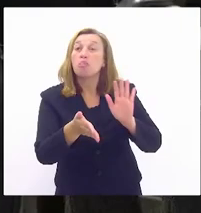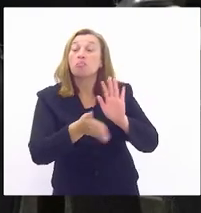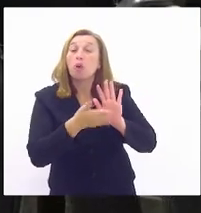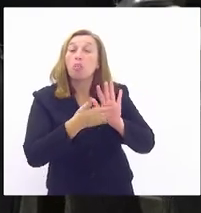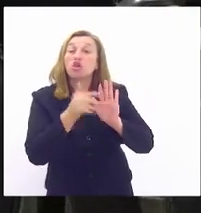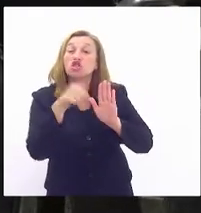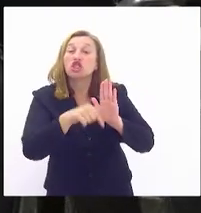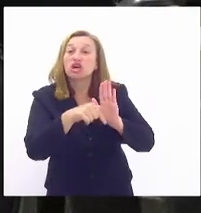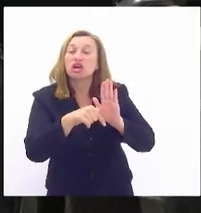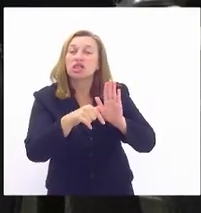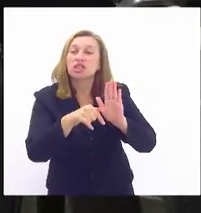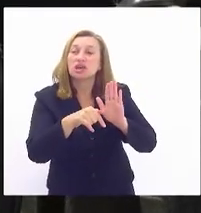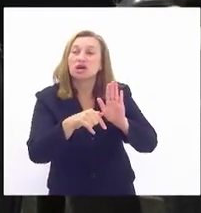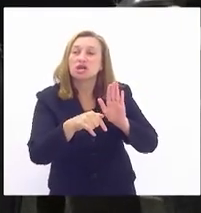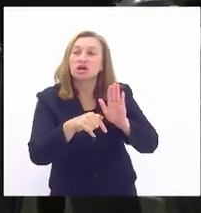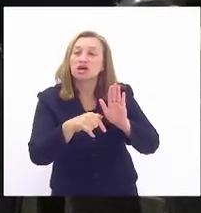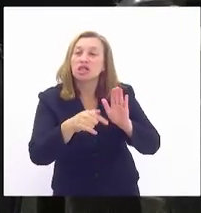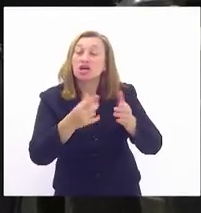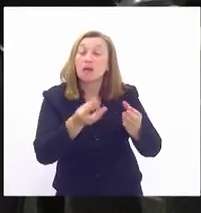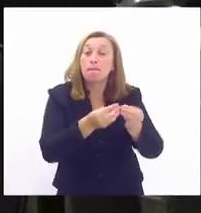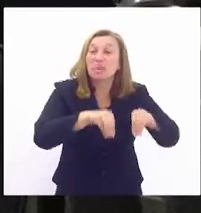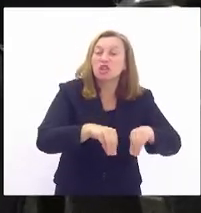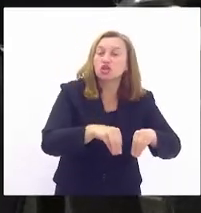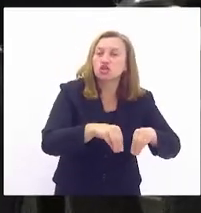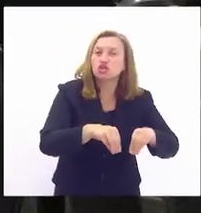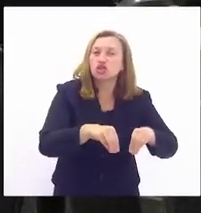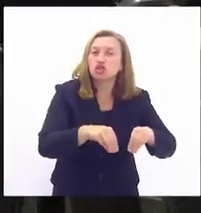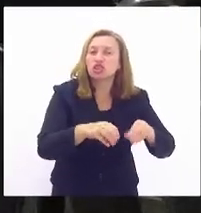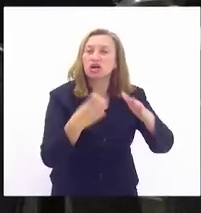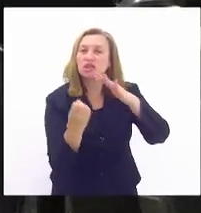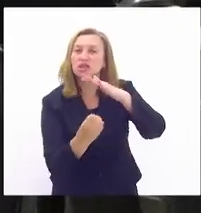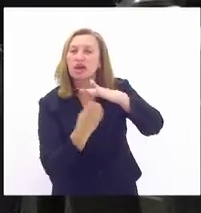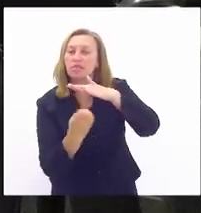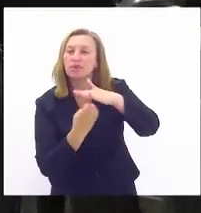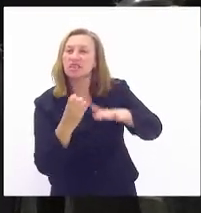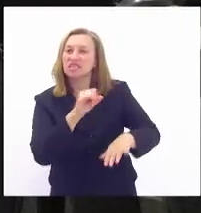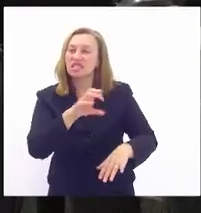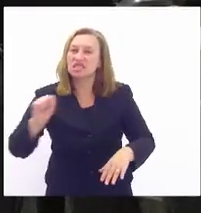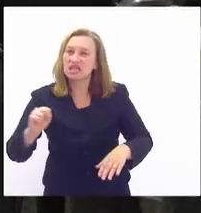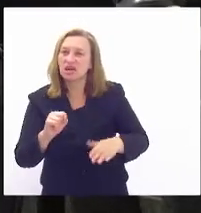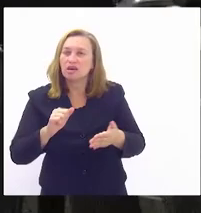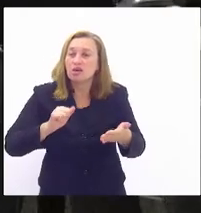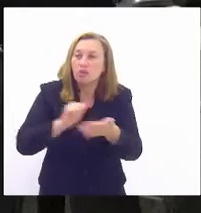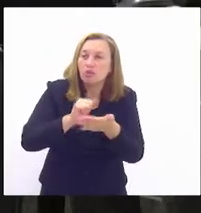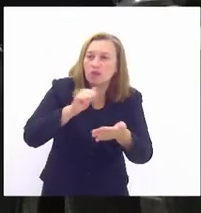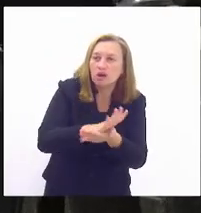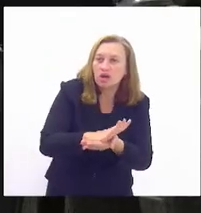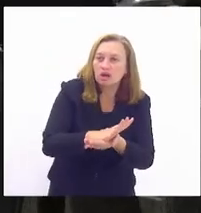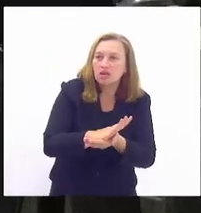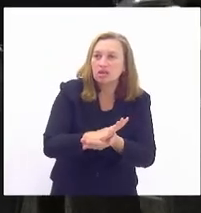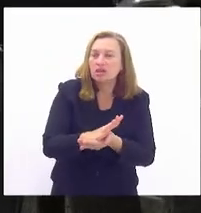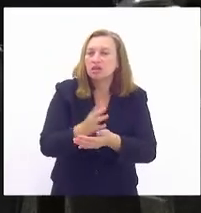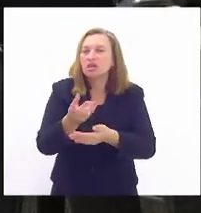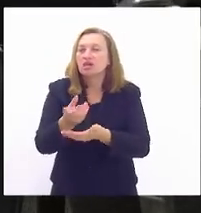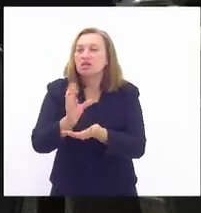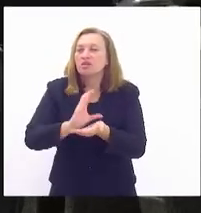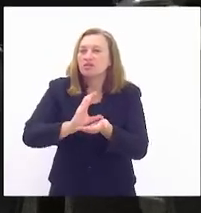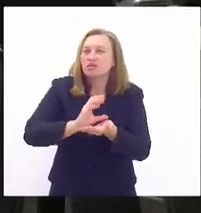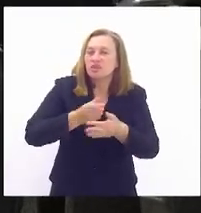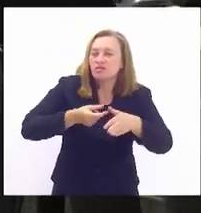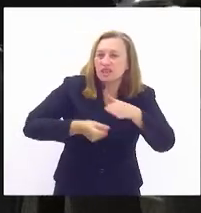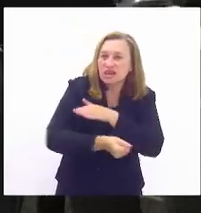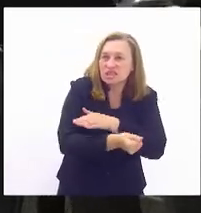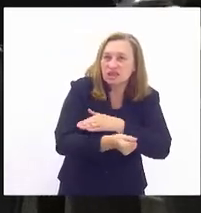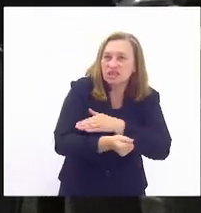medidas que atingem o bolso da CSN. Financiamento no BNDES, corta. Financiamento na Caixa Econômica, corta. Financiamento no